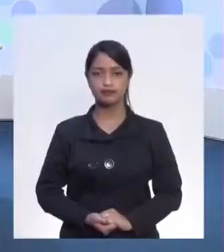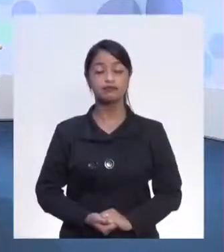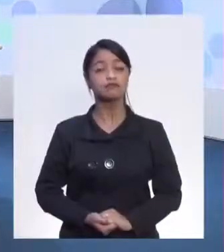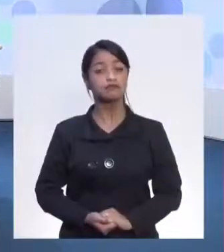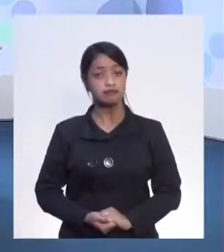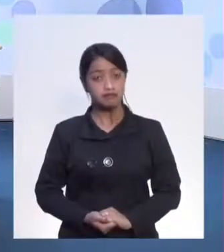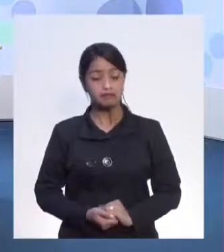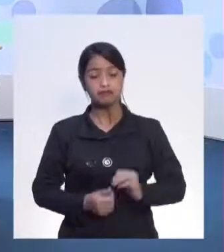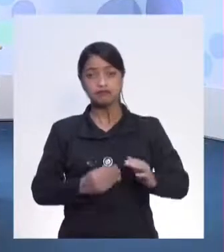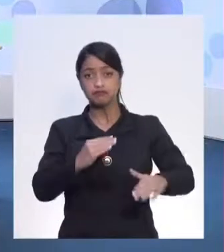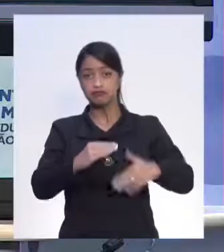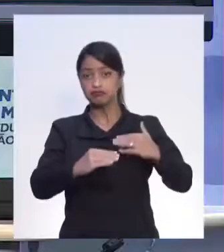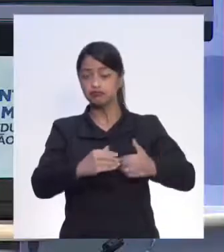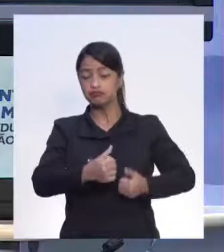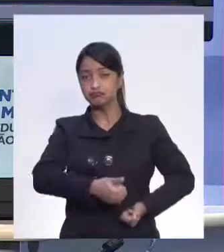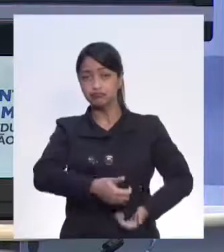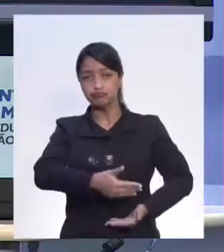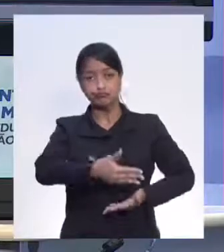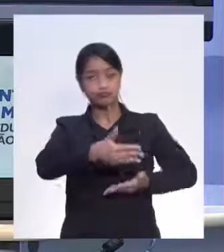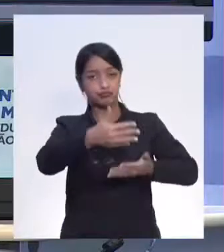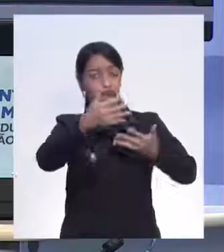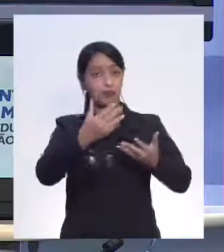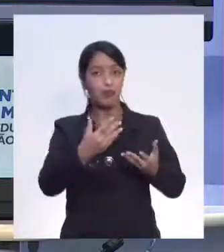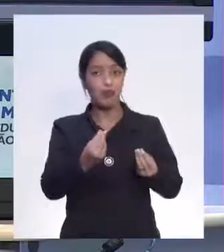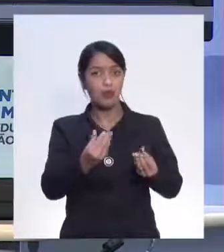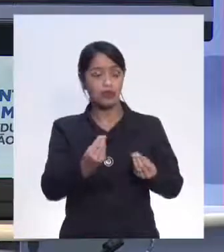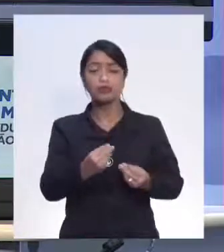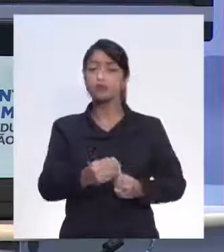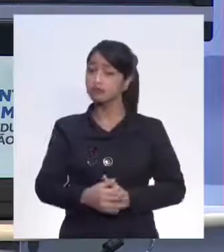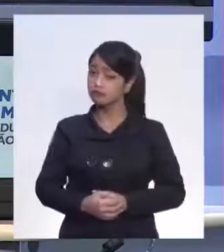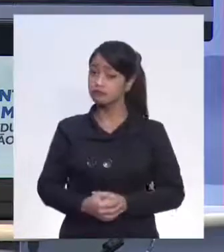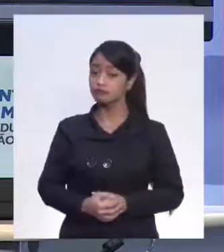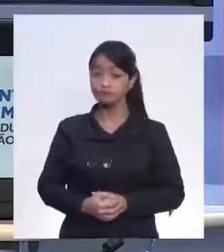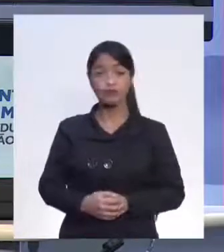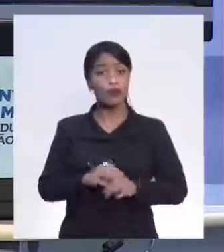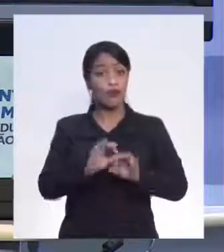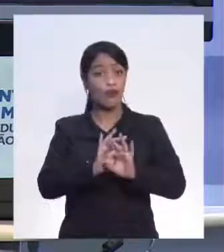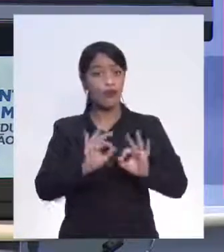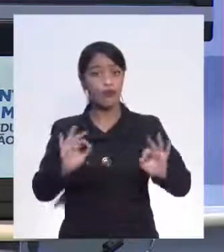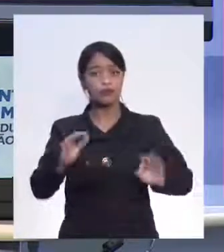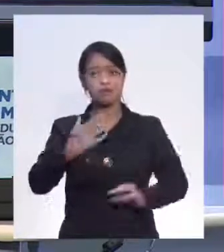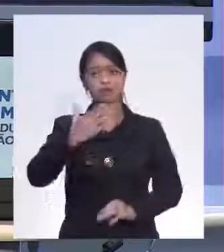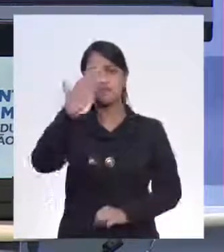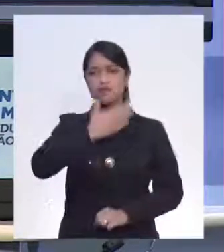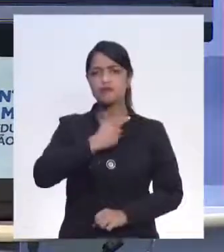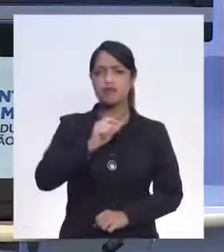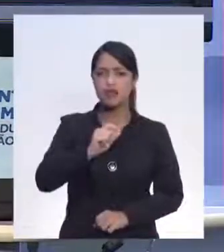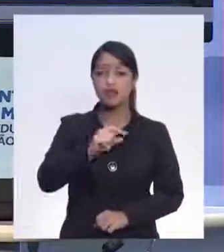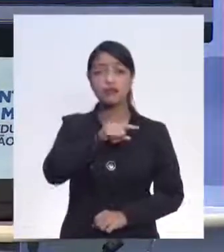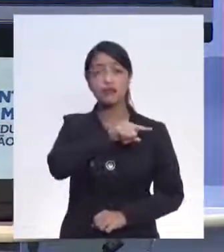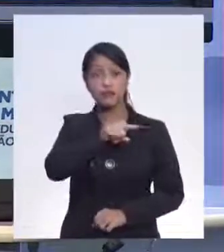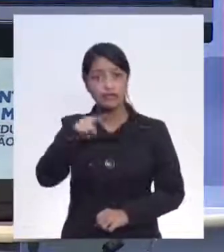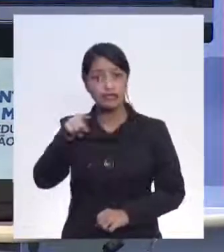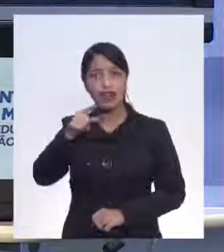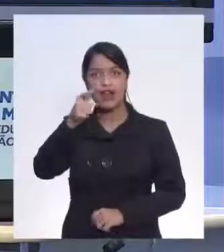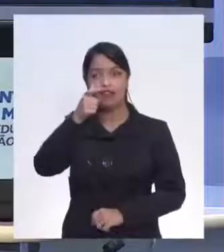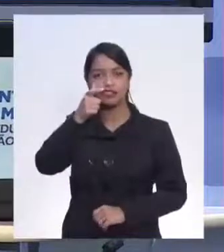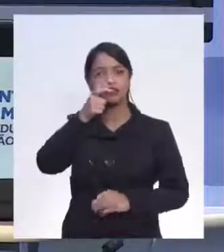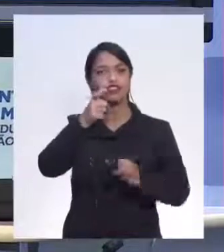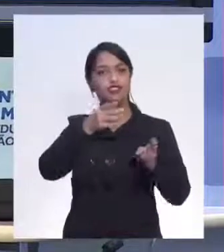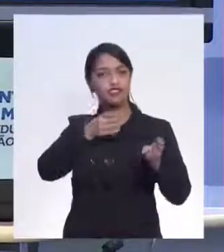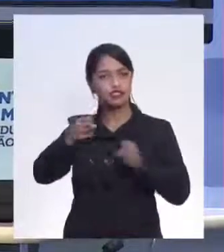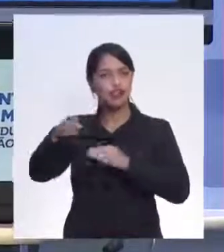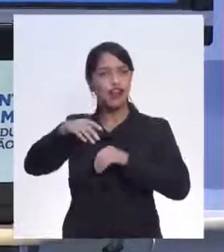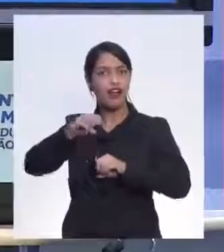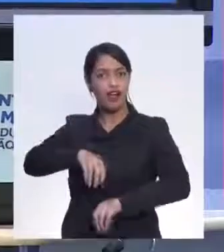Show de respostas. Muitas, né, Ai, Pro? que ótimo. Significa que vocês estão acompanhando bem as aulas, assistiram a aula